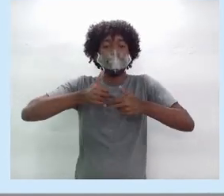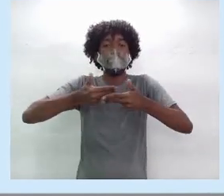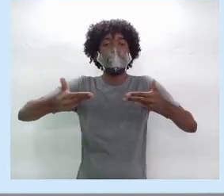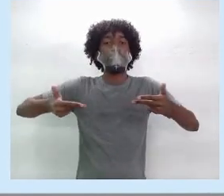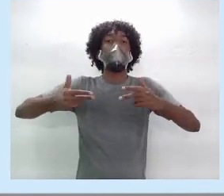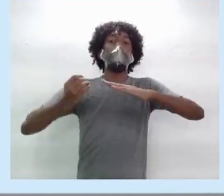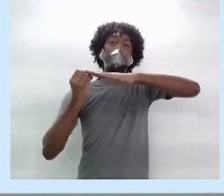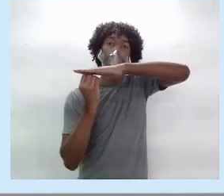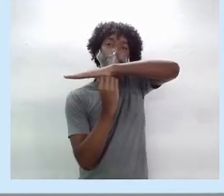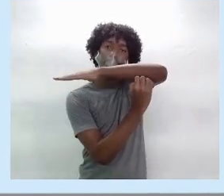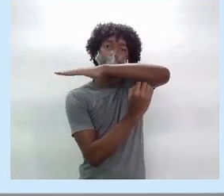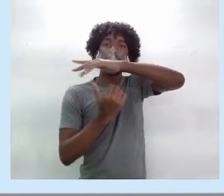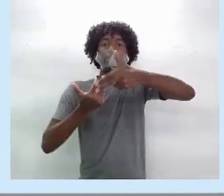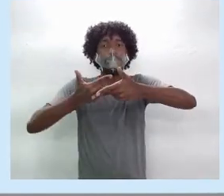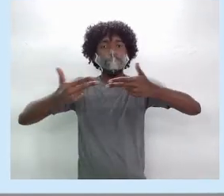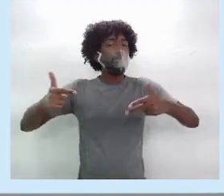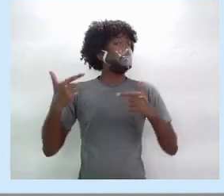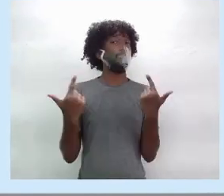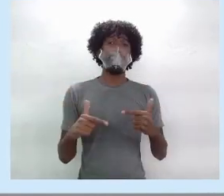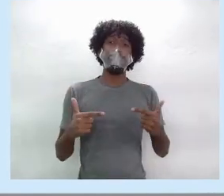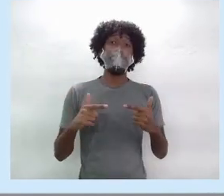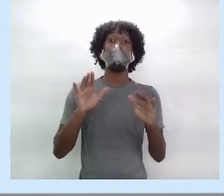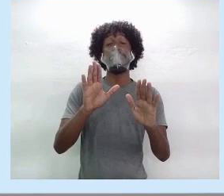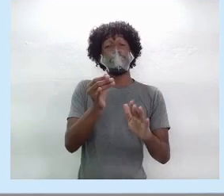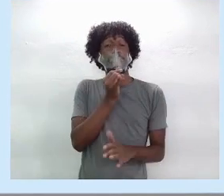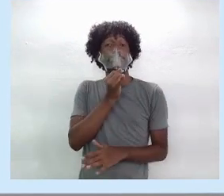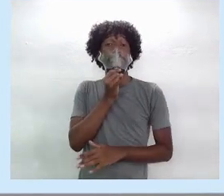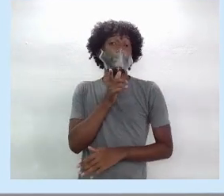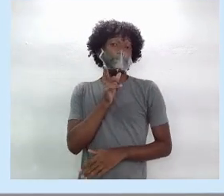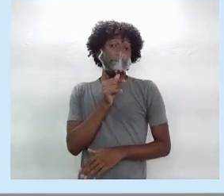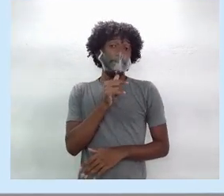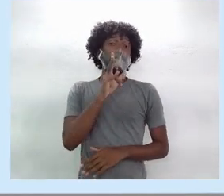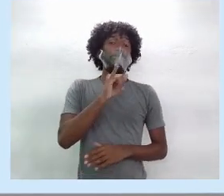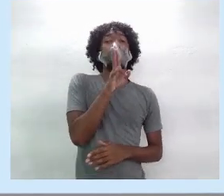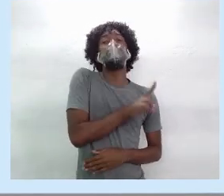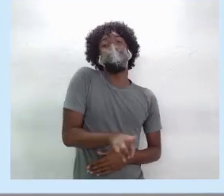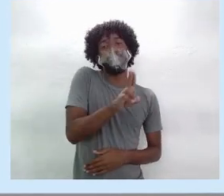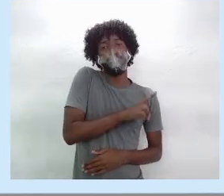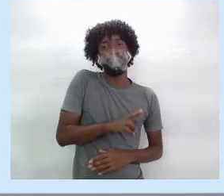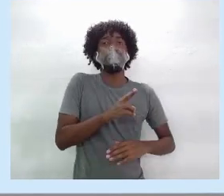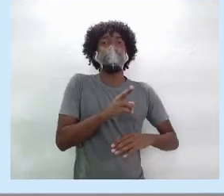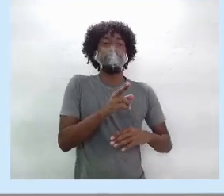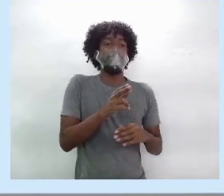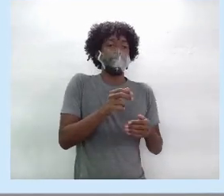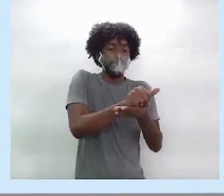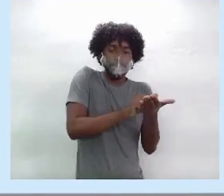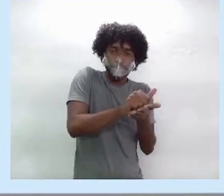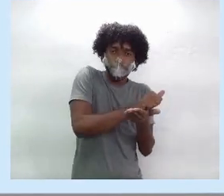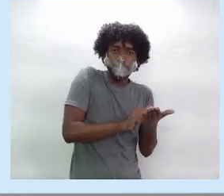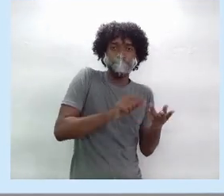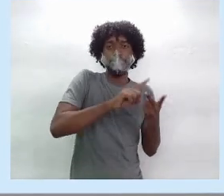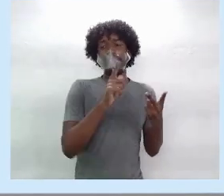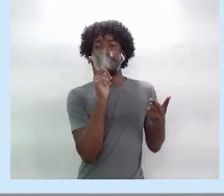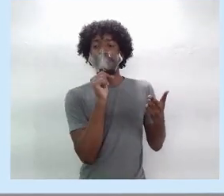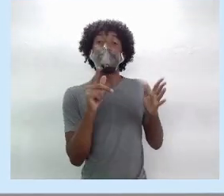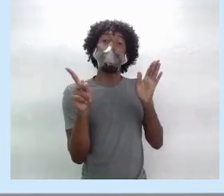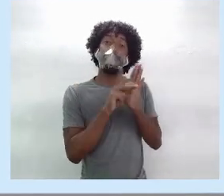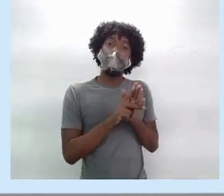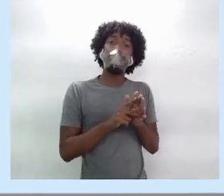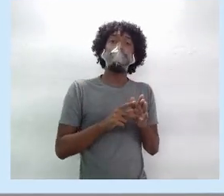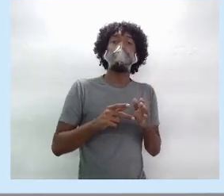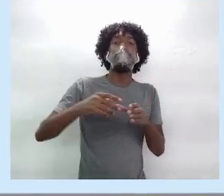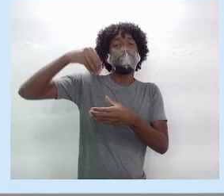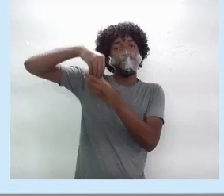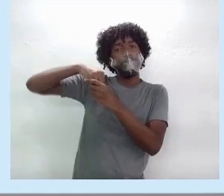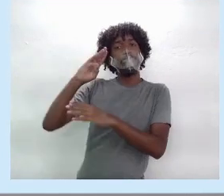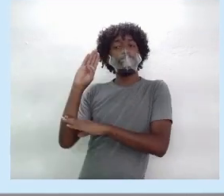falo de saneamento básico, a água que é utilizada para lavar prato, a água que é utilizada no